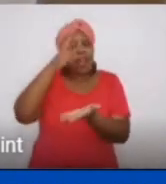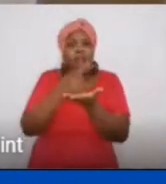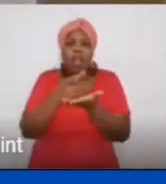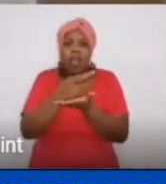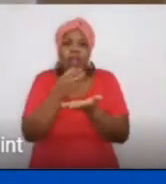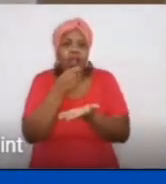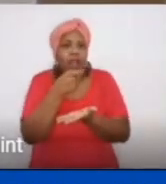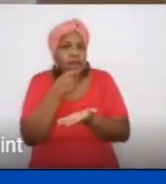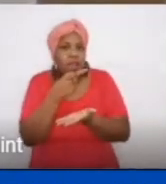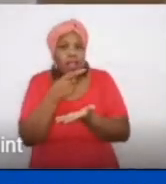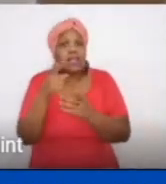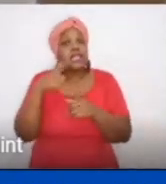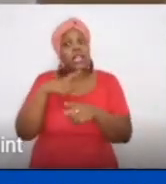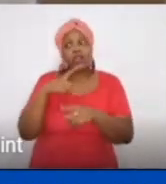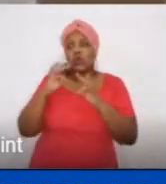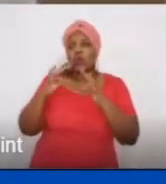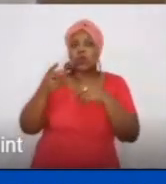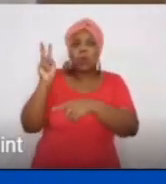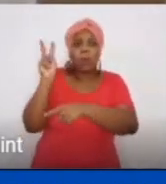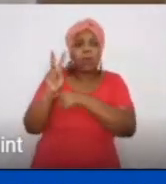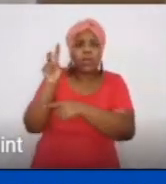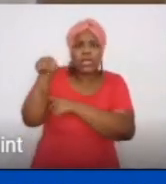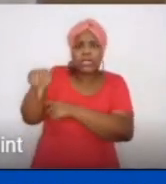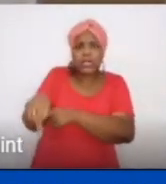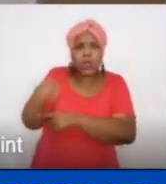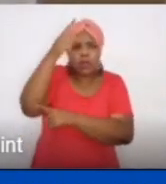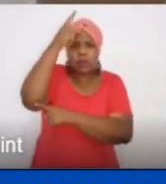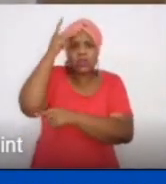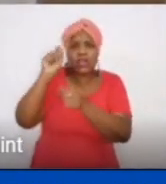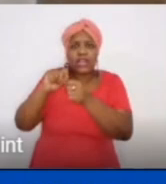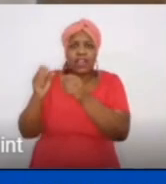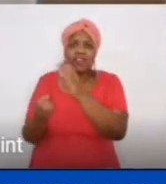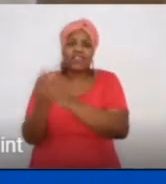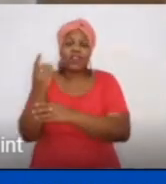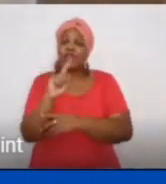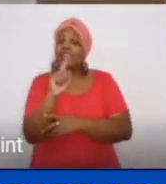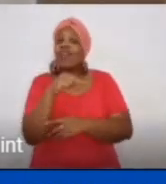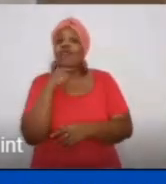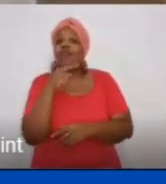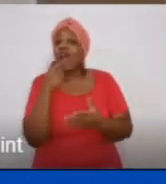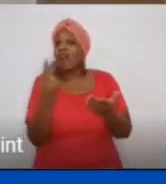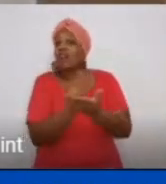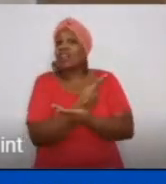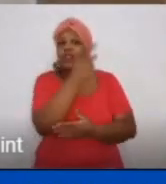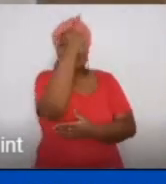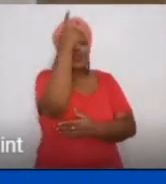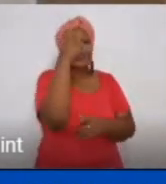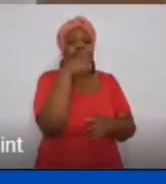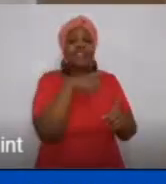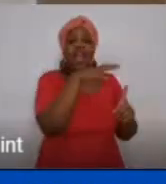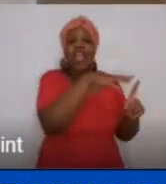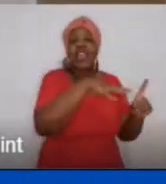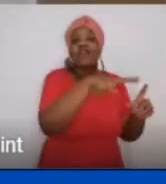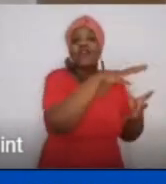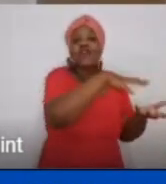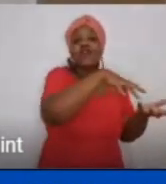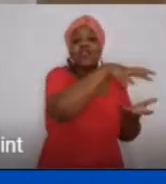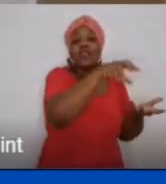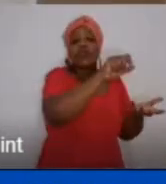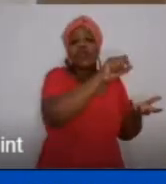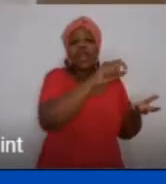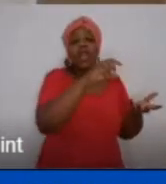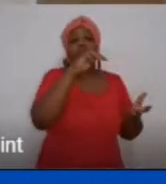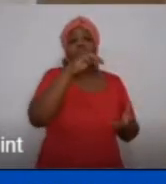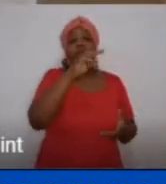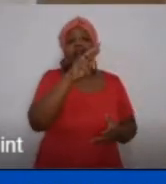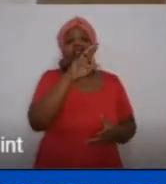proteção trabalhista para as pessoas que estão nessa produção. O que não acontece nas pessoas que estão envolvidas com a produção de